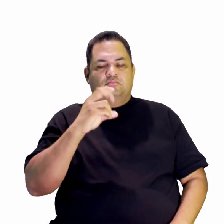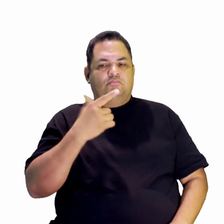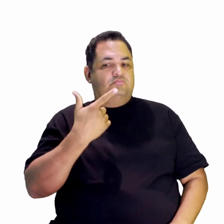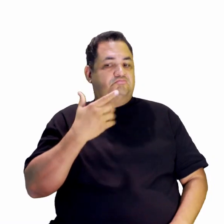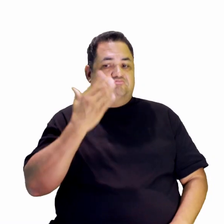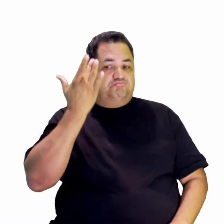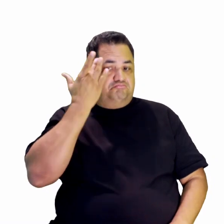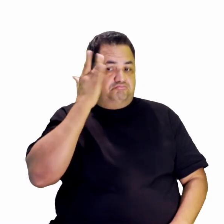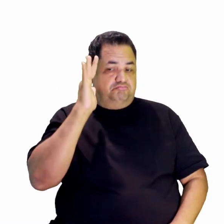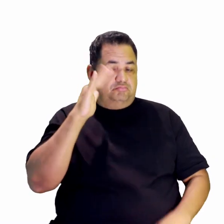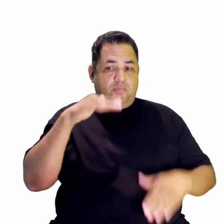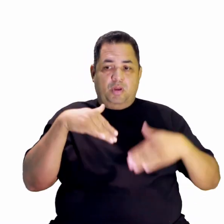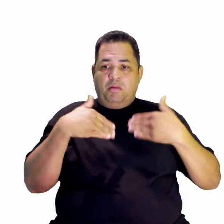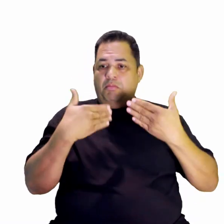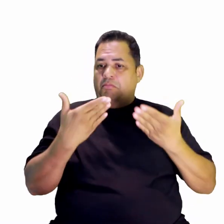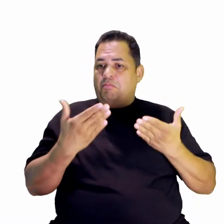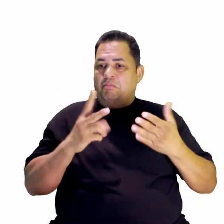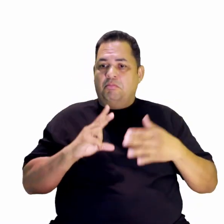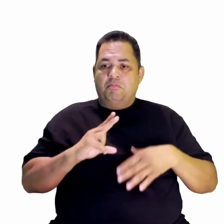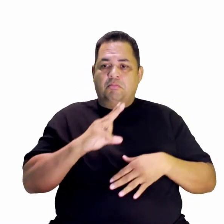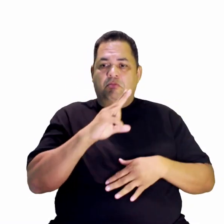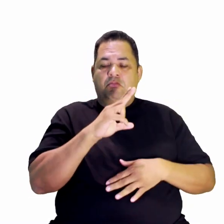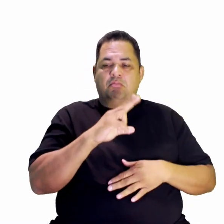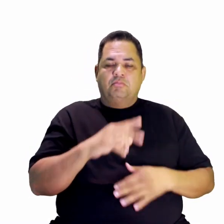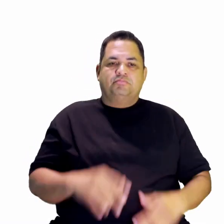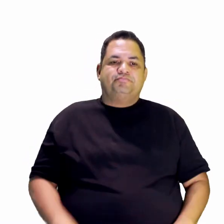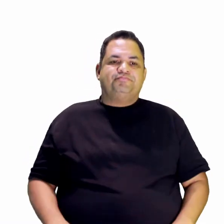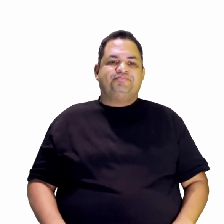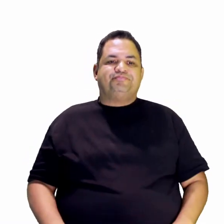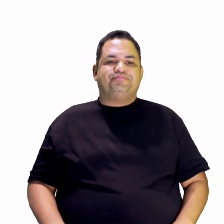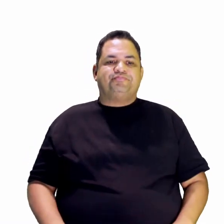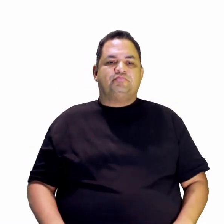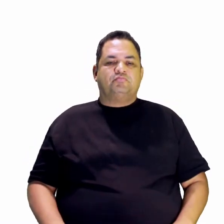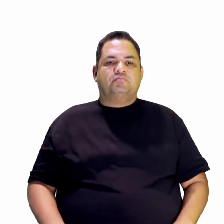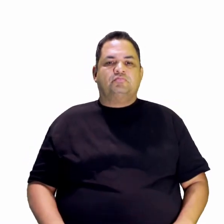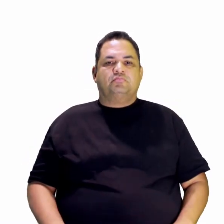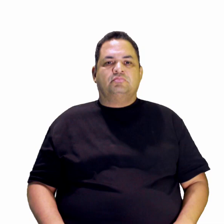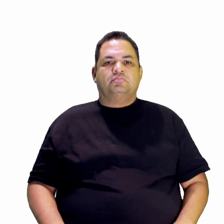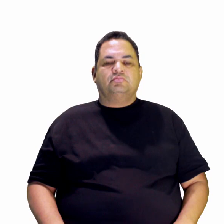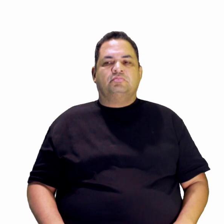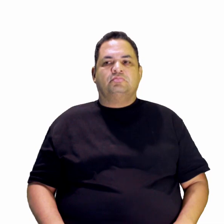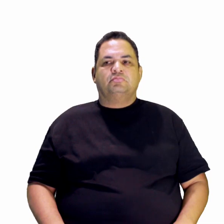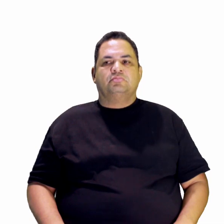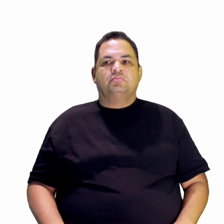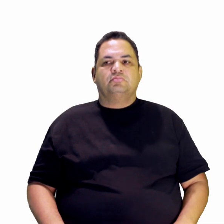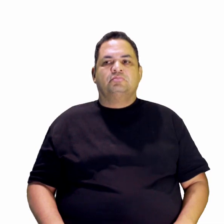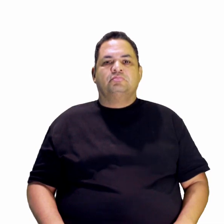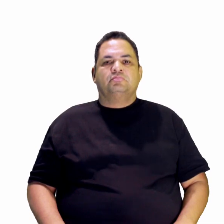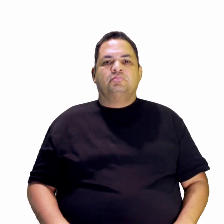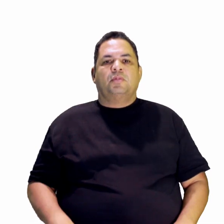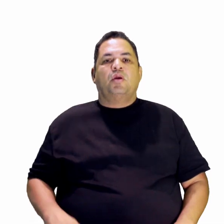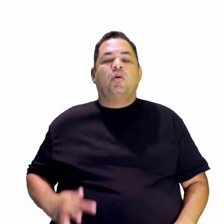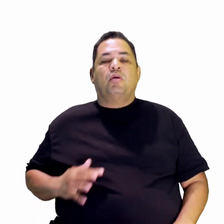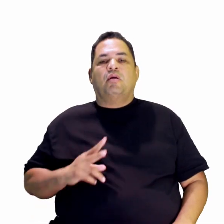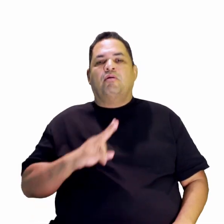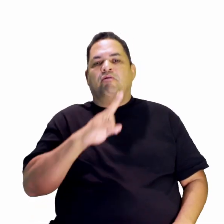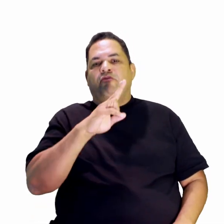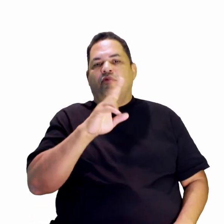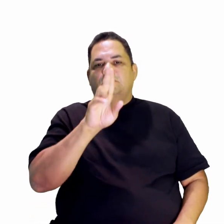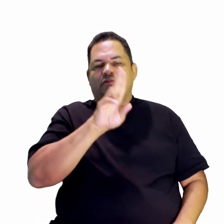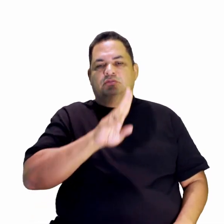força aplicada, essa é a aceleração que o caminhão adquiriu. E as caixas também. Qual é a força aplicada sobre as